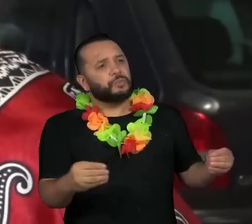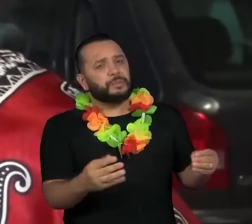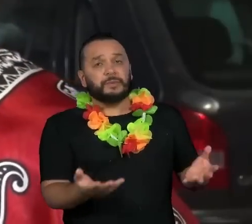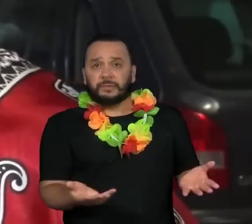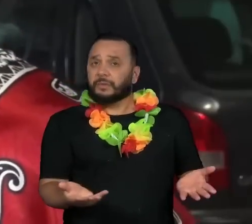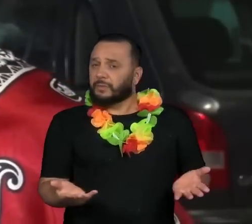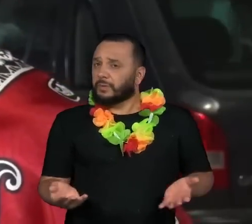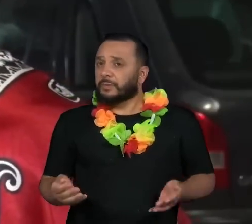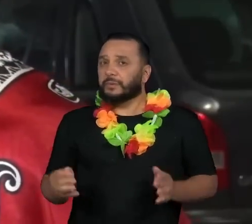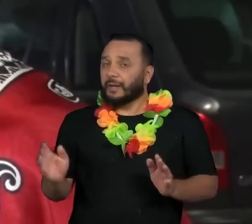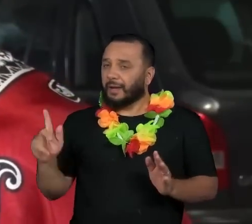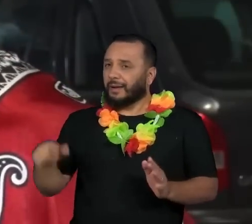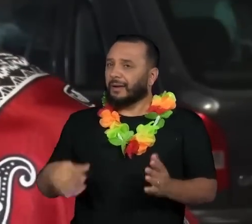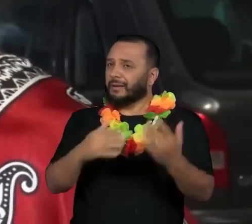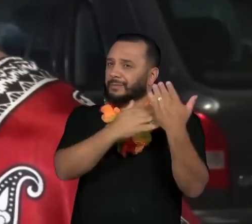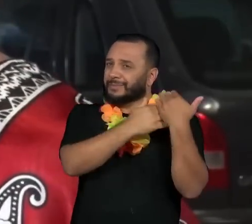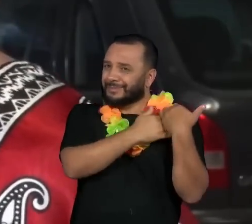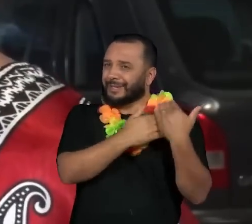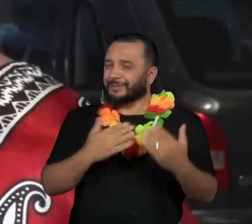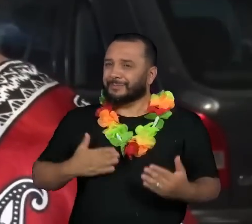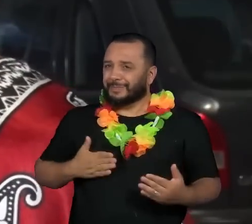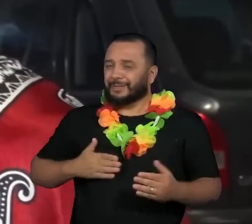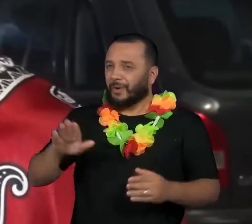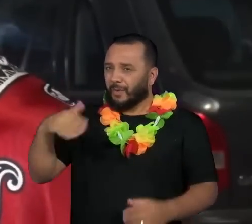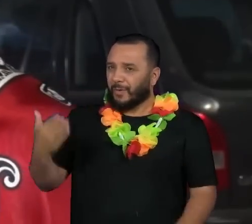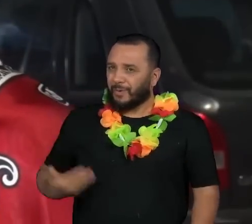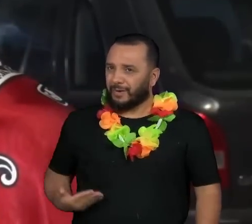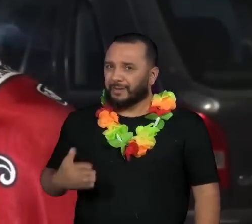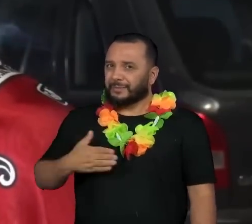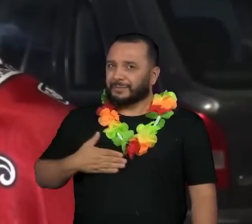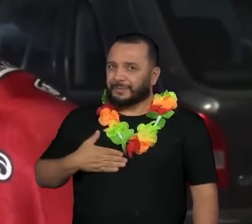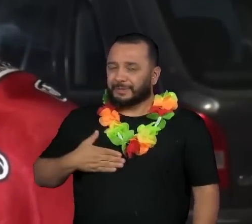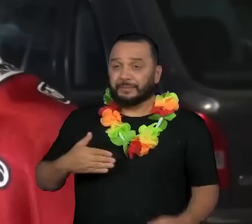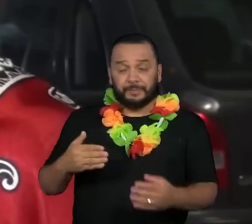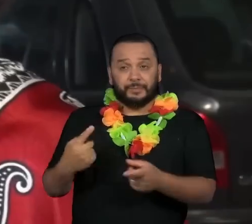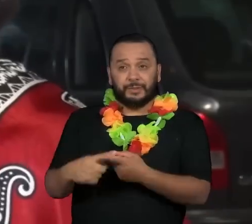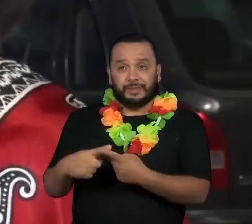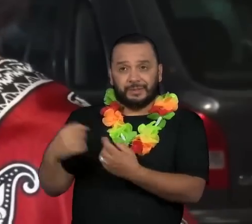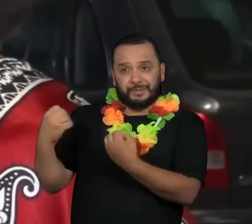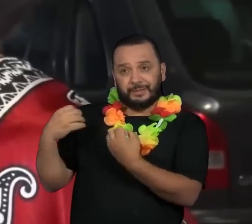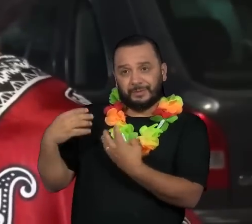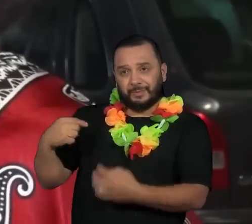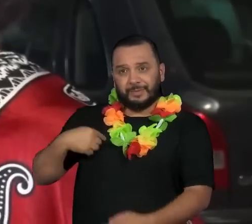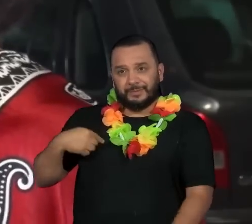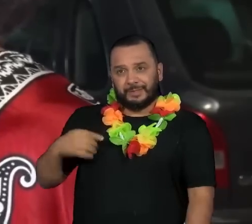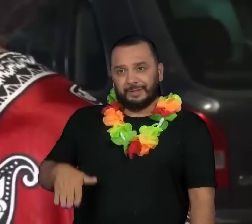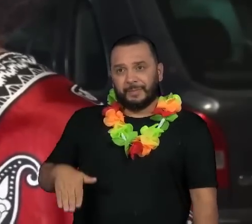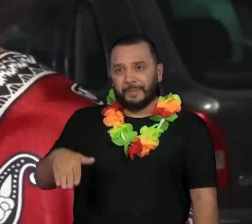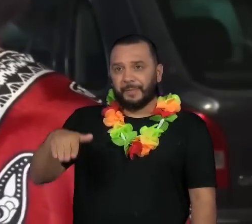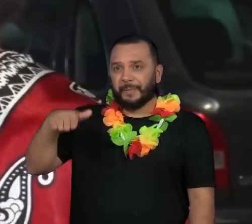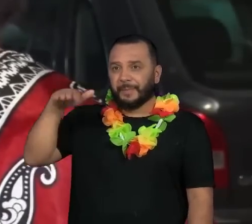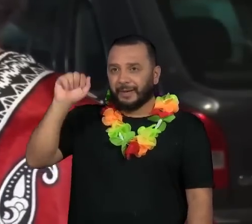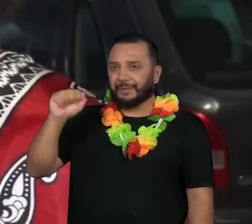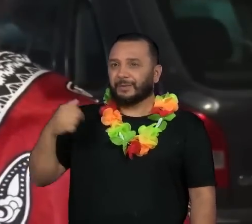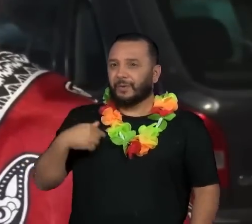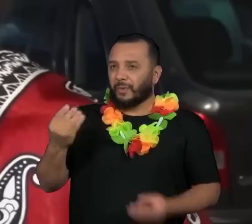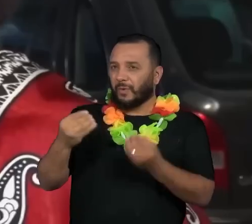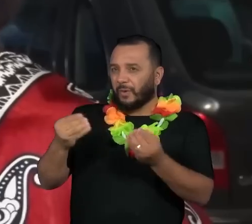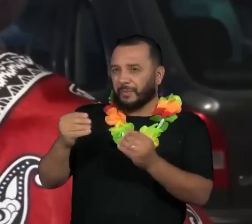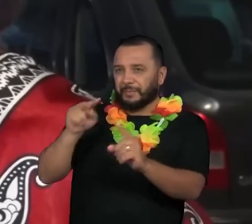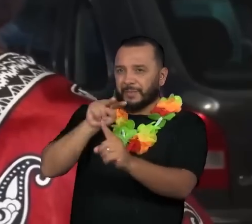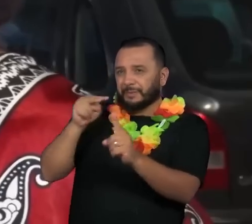Uma senhora responsabilidade, mas com muita honra fazer isso, sabe? Porque é algo que ele ensinou pra gente direitinho. A ter esse olhar,